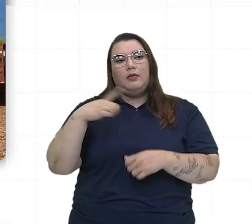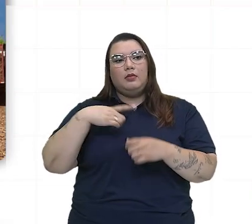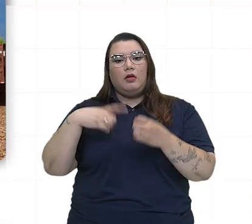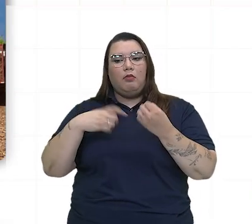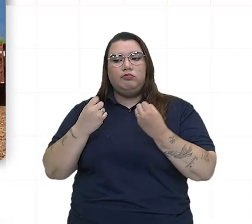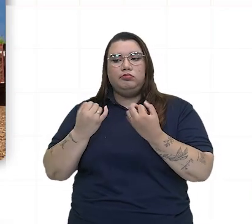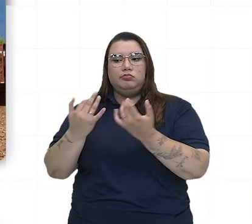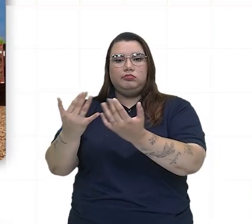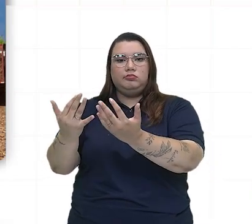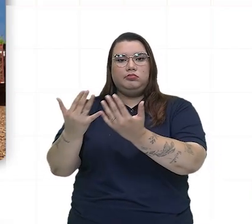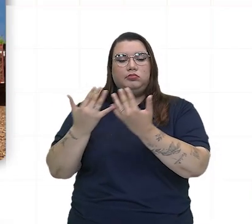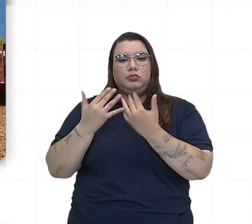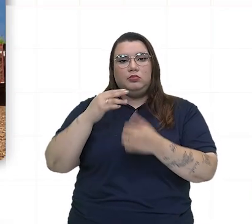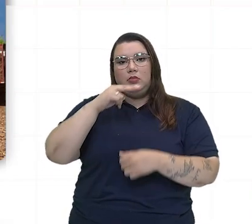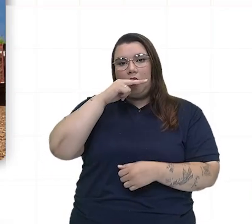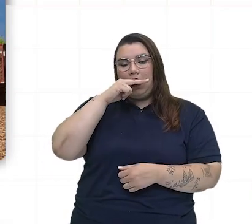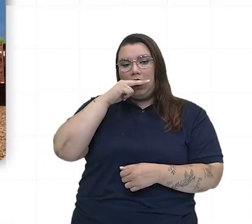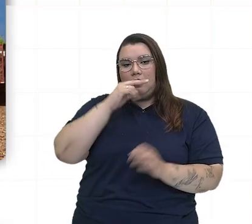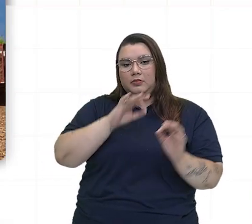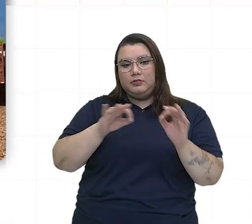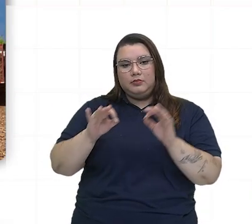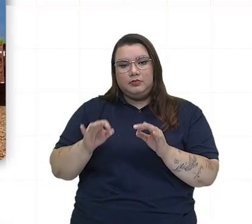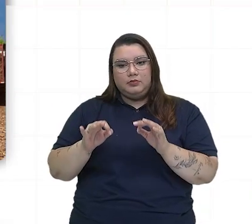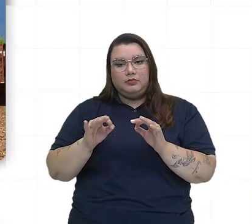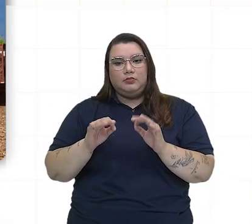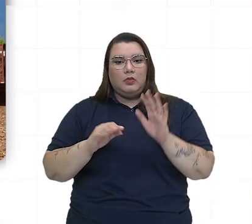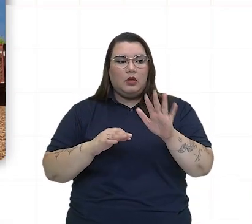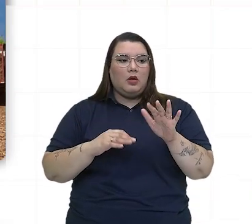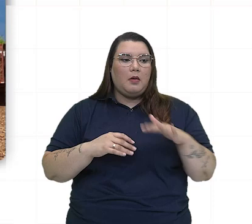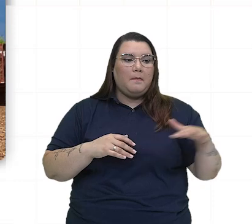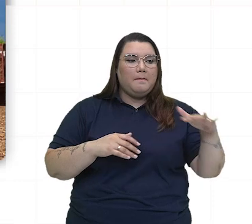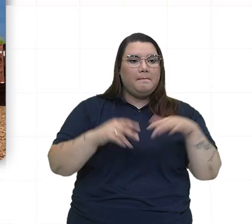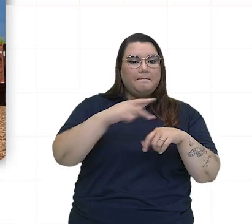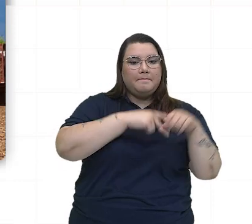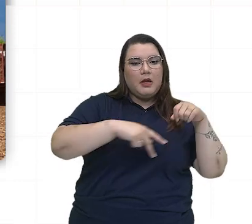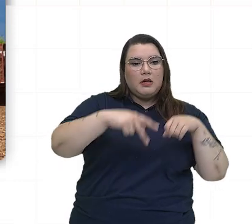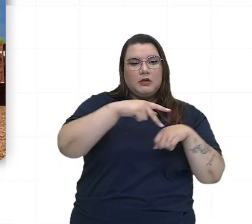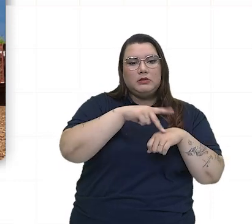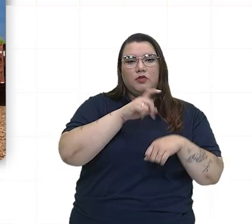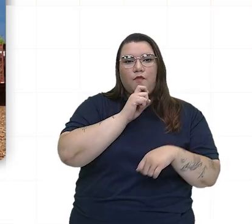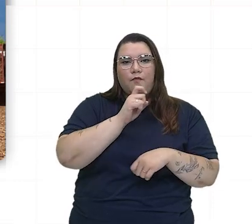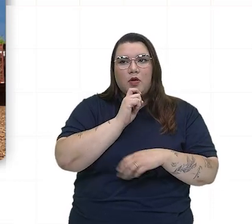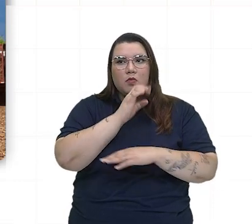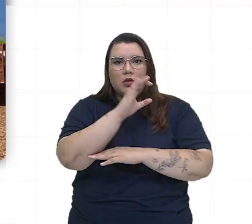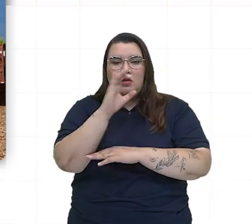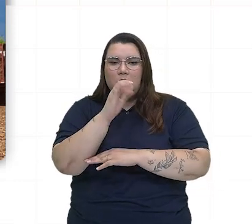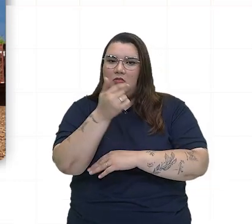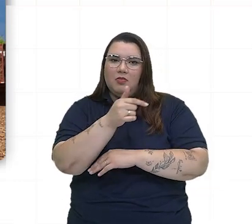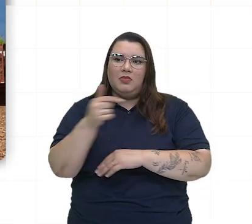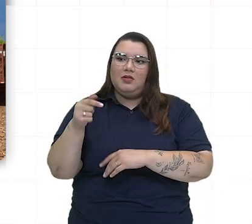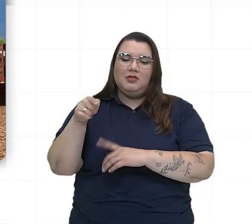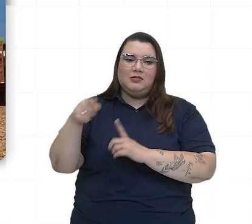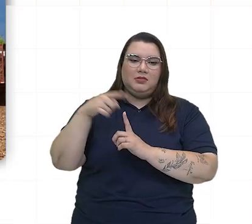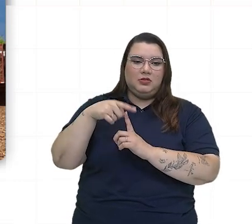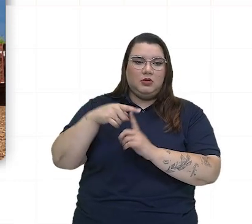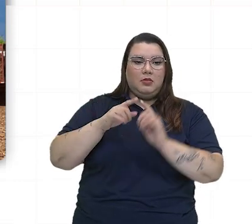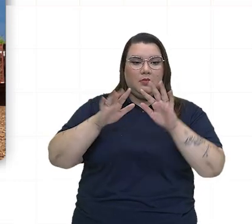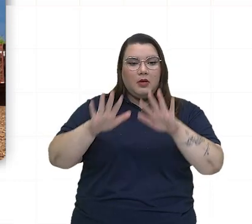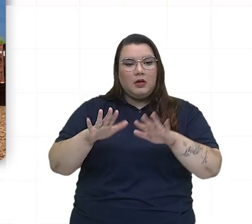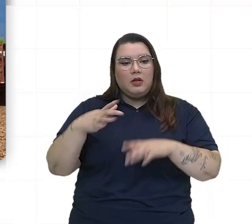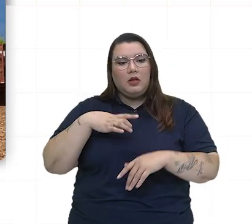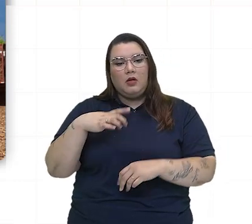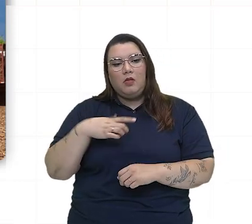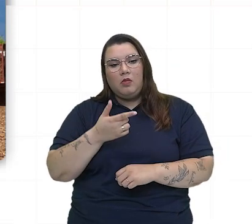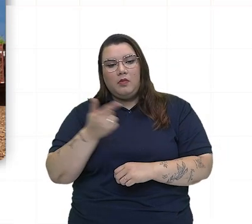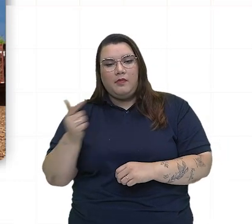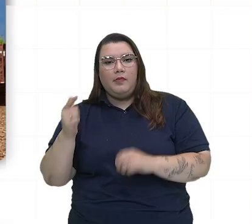vai ser encontrado em países onde os climas são mais frios. Por outro lado, no Nordeste, na parte do sertão,